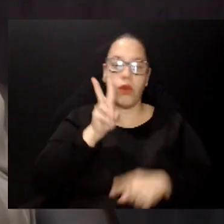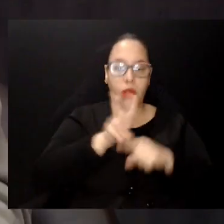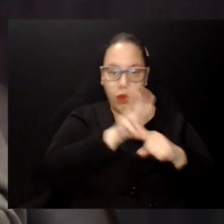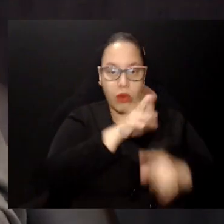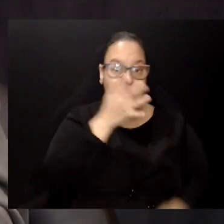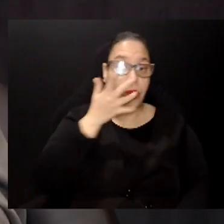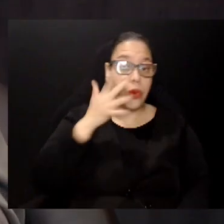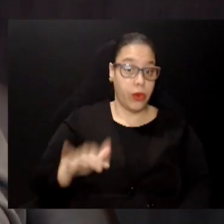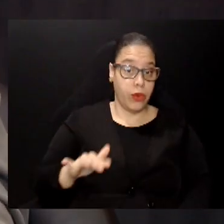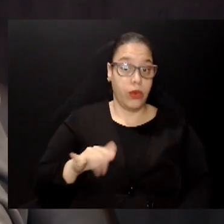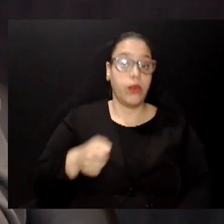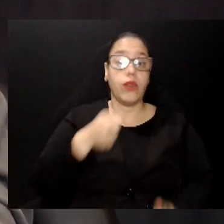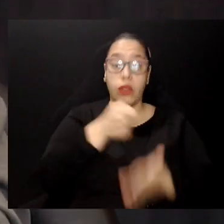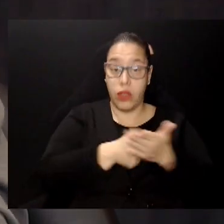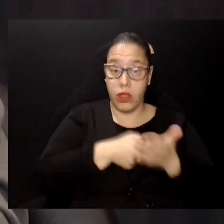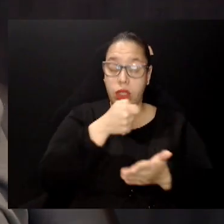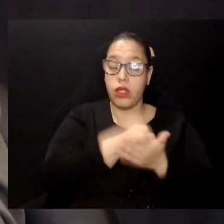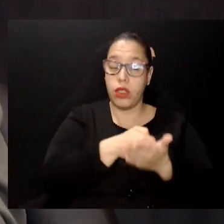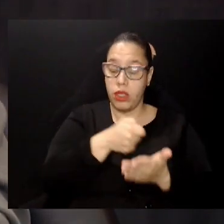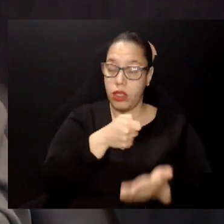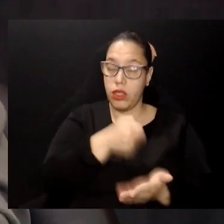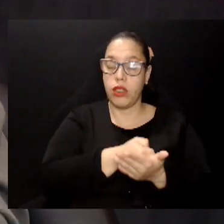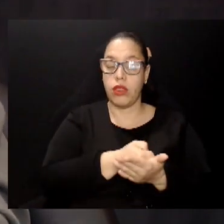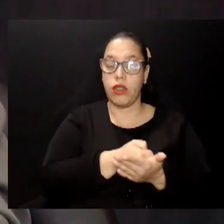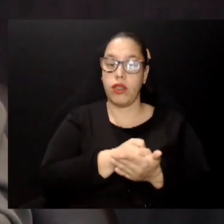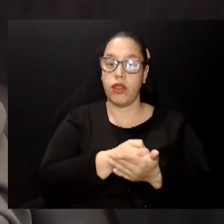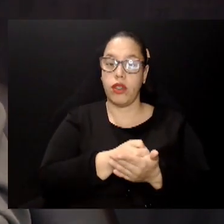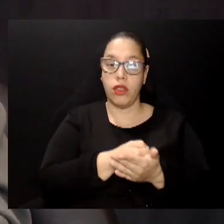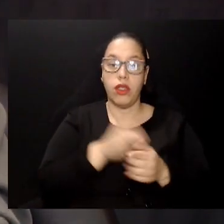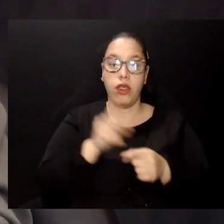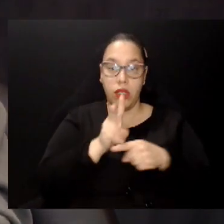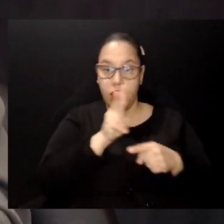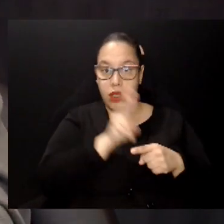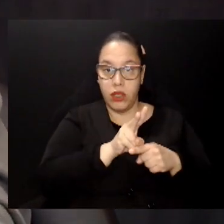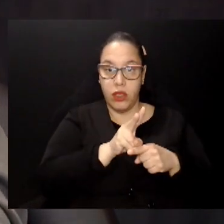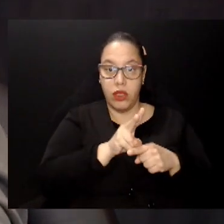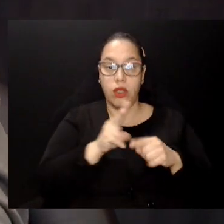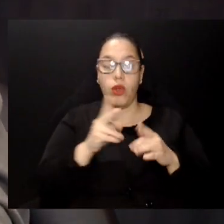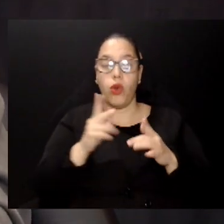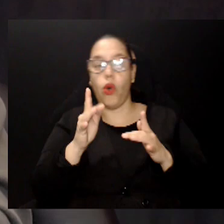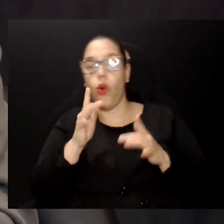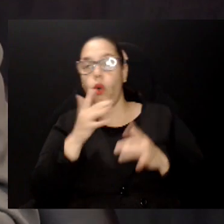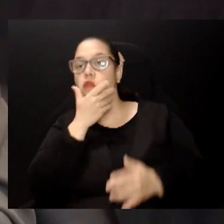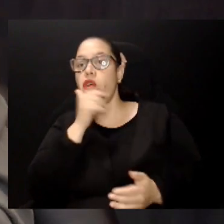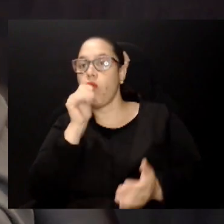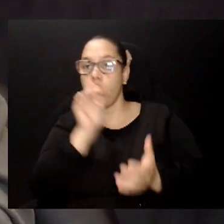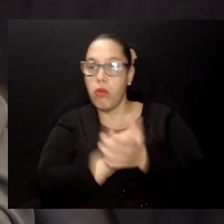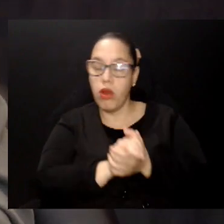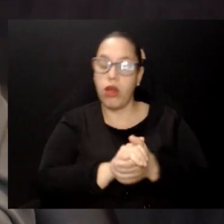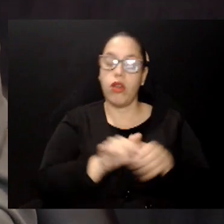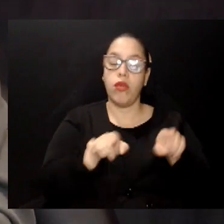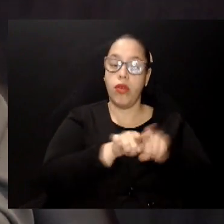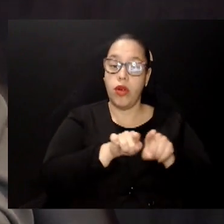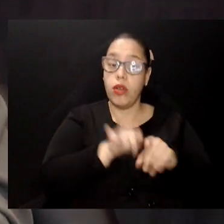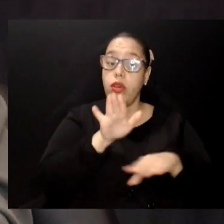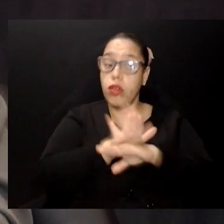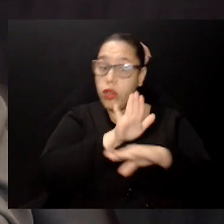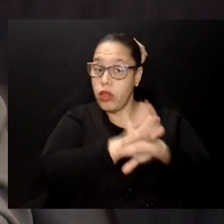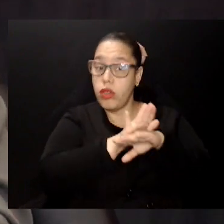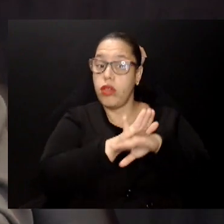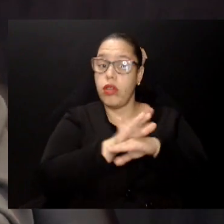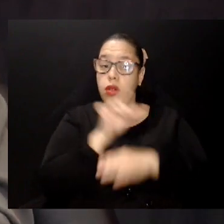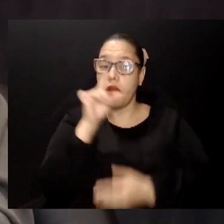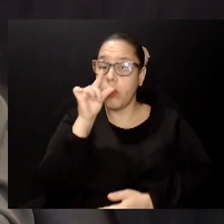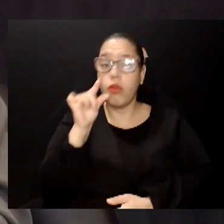dedique o tempo a seu filho, tenha um equilíbrio com o seu marido, né, com o seu companheiro, no sentido dele te ajudar também, mas que você também tenha pelo menos um pouquinho de espaço